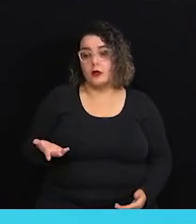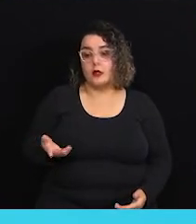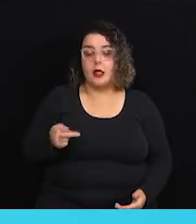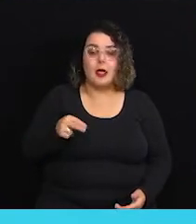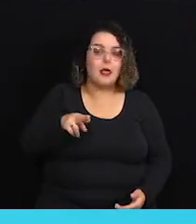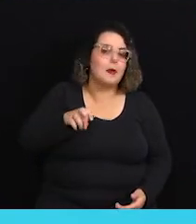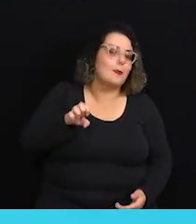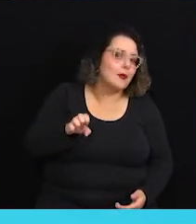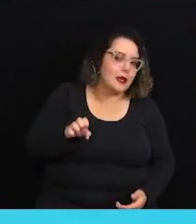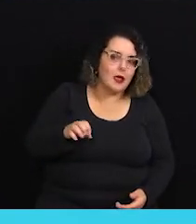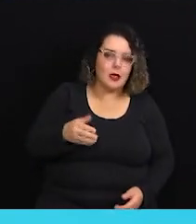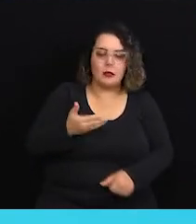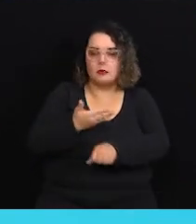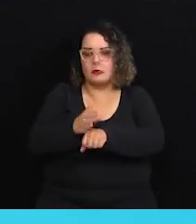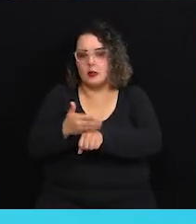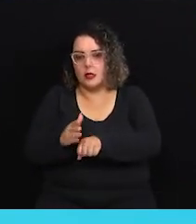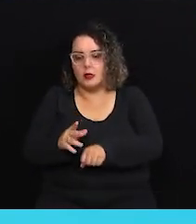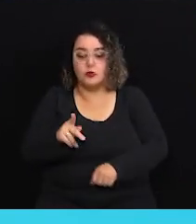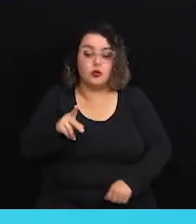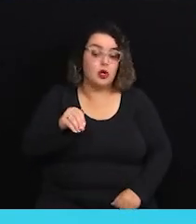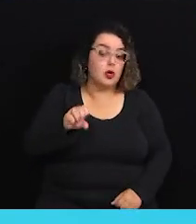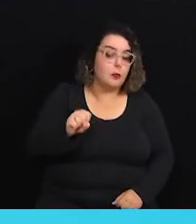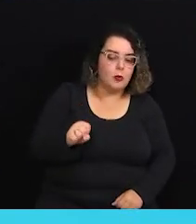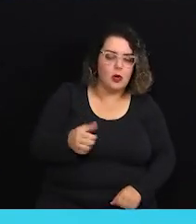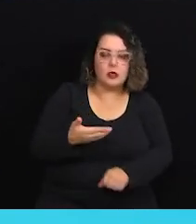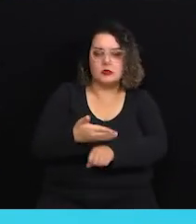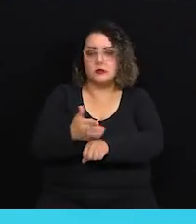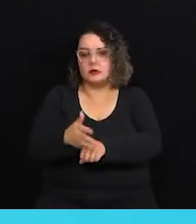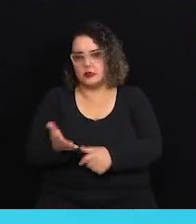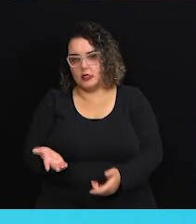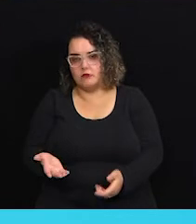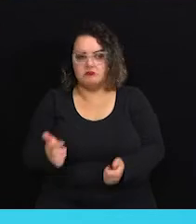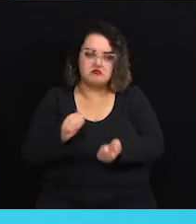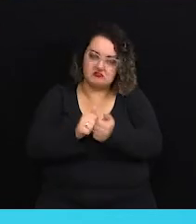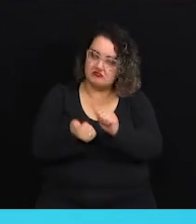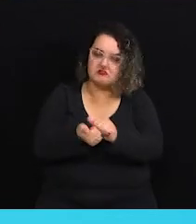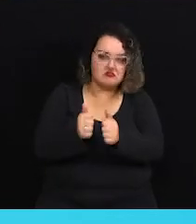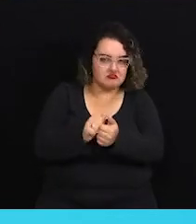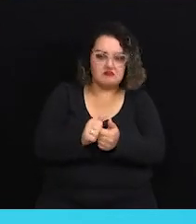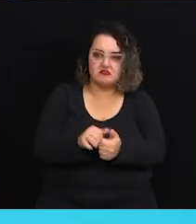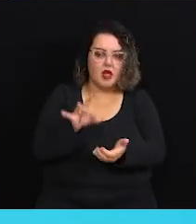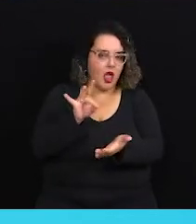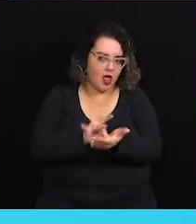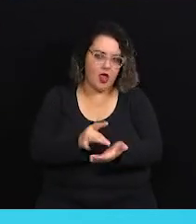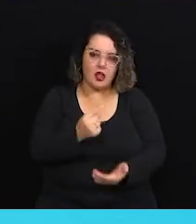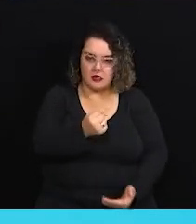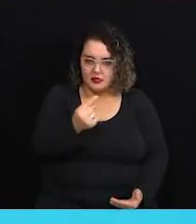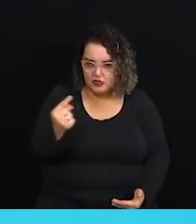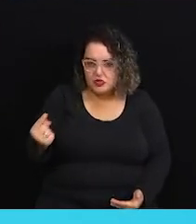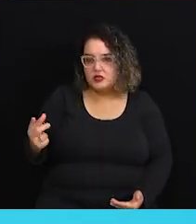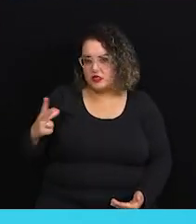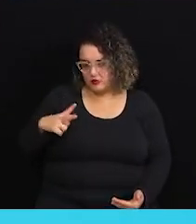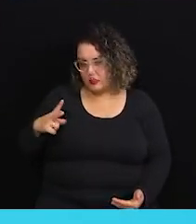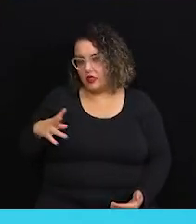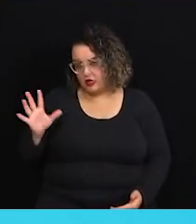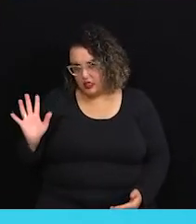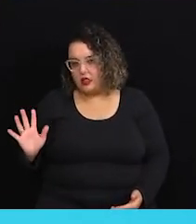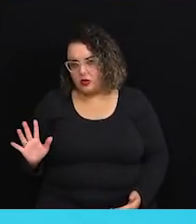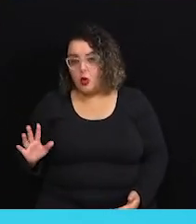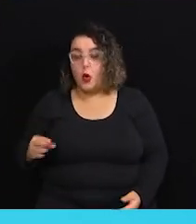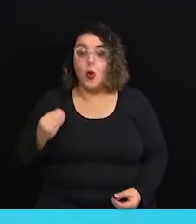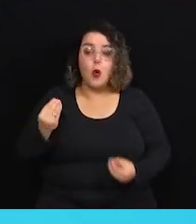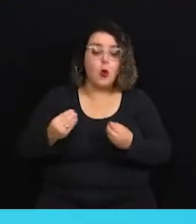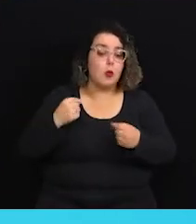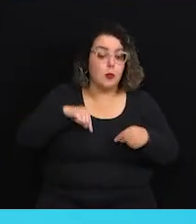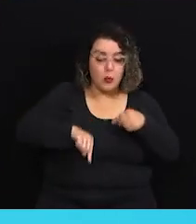esse pré-treino e pós-treino é muito ajustável à realidade de cada um, a